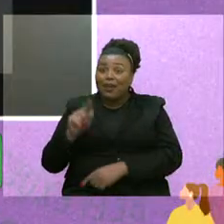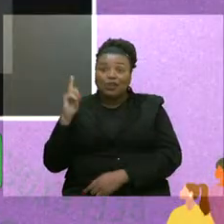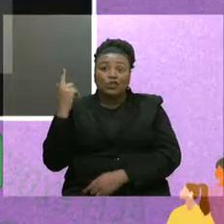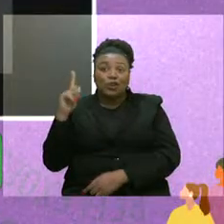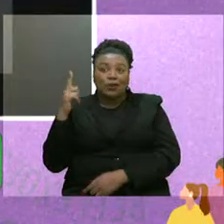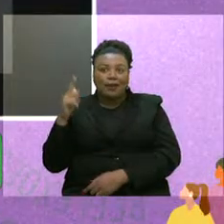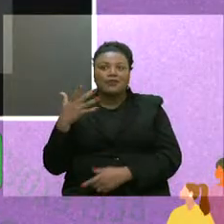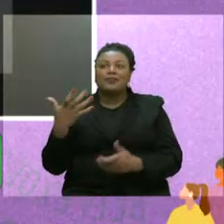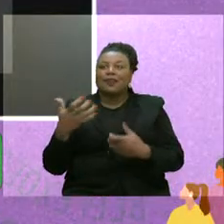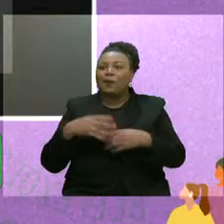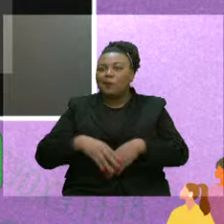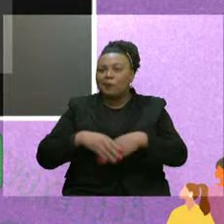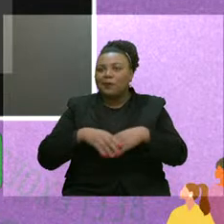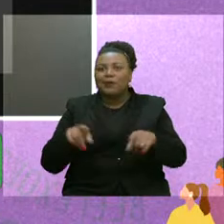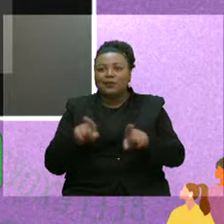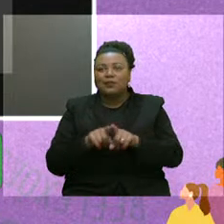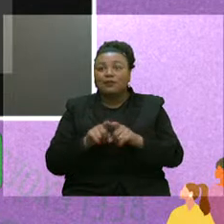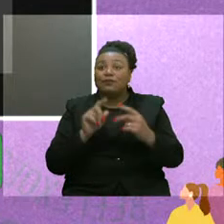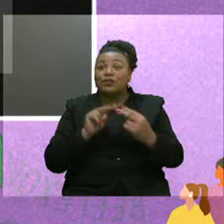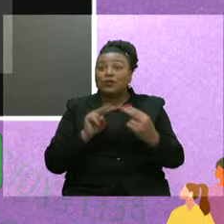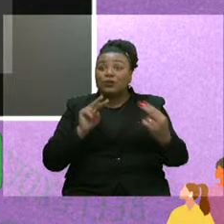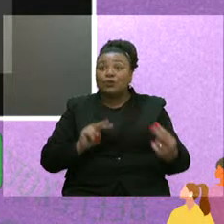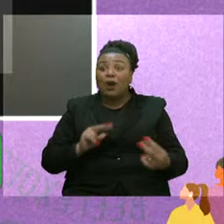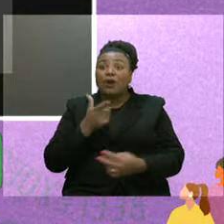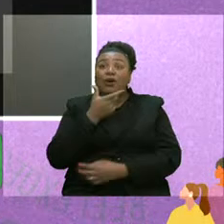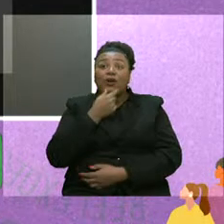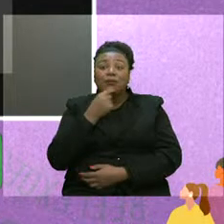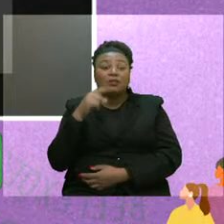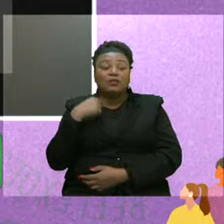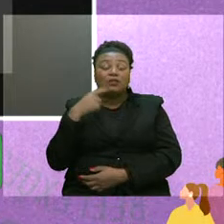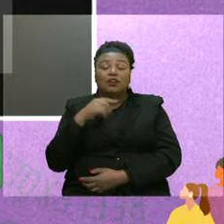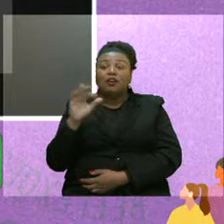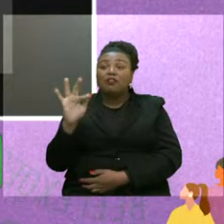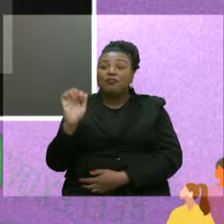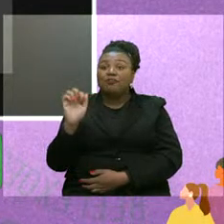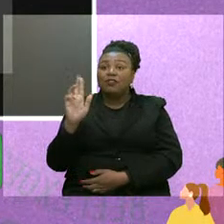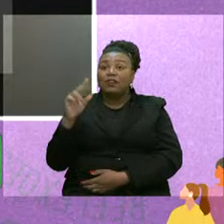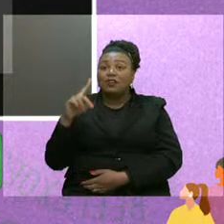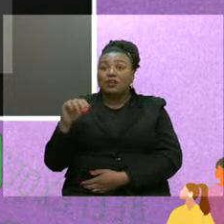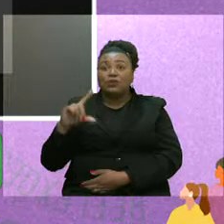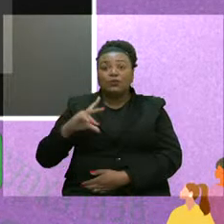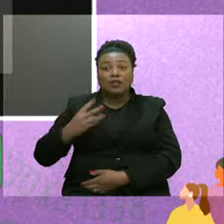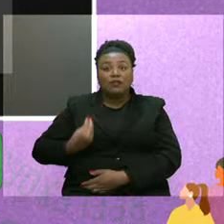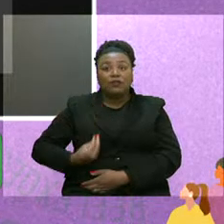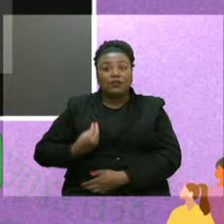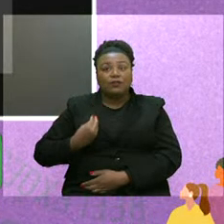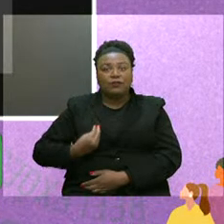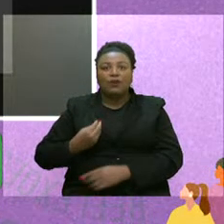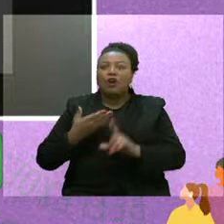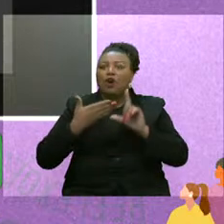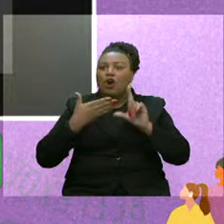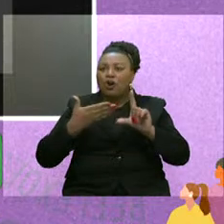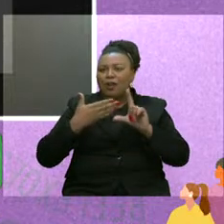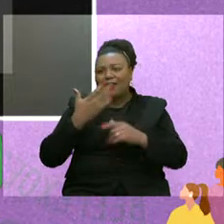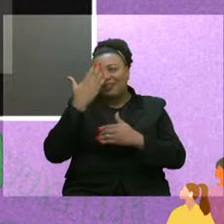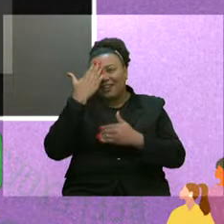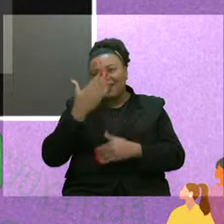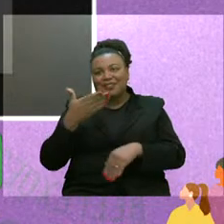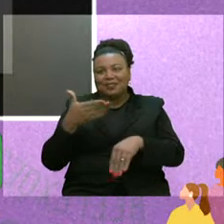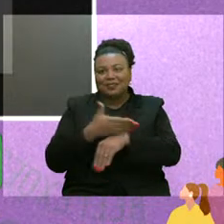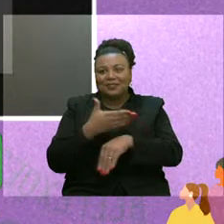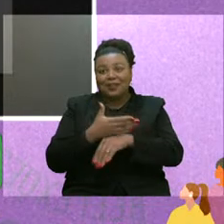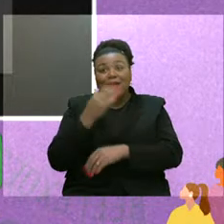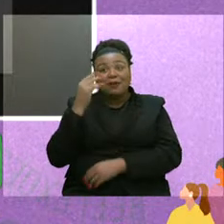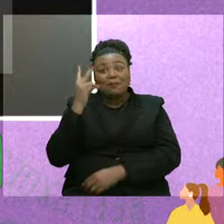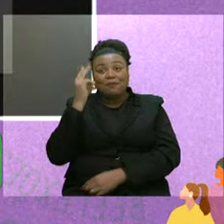bem-vindo. Também quero saudar a presença virtualmente do nosso deputado Fernando Marrone, que está presente online no ato, agradeço a sua presença, o